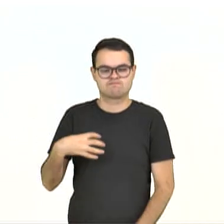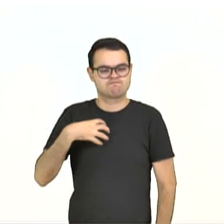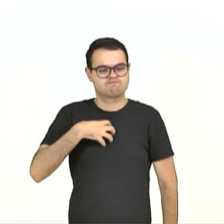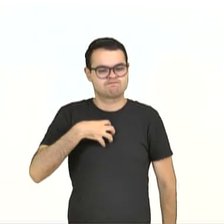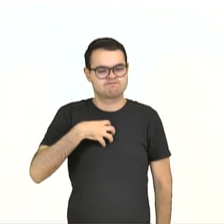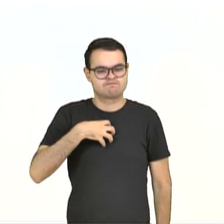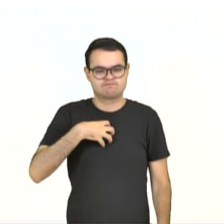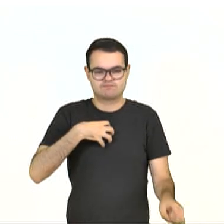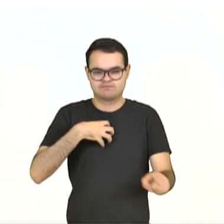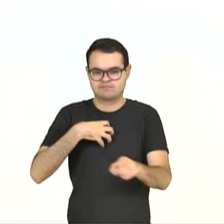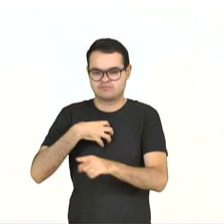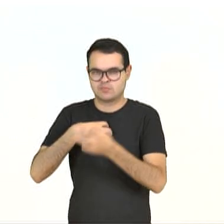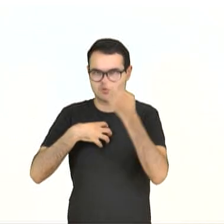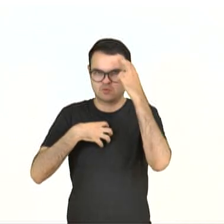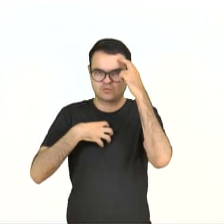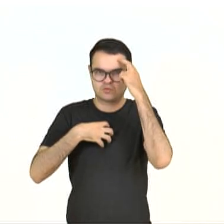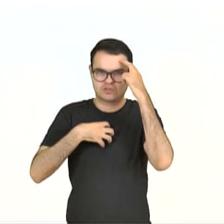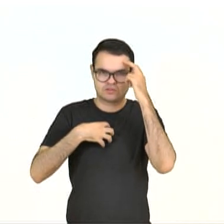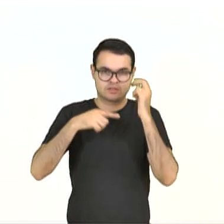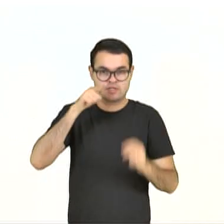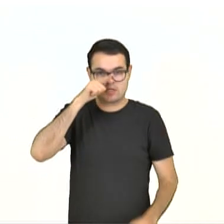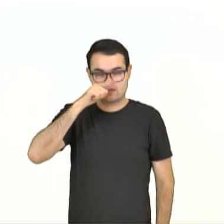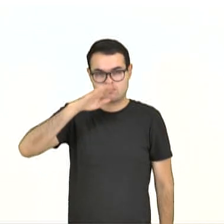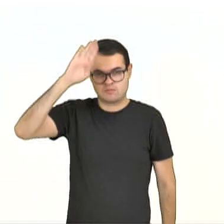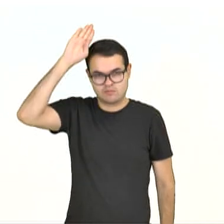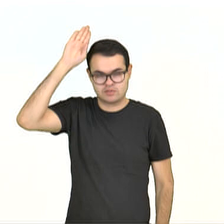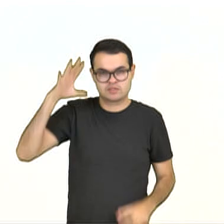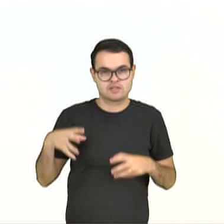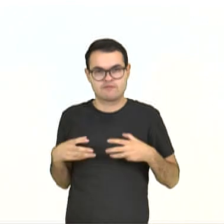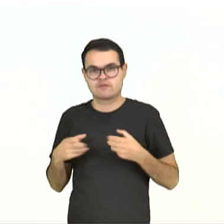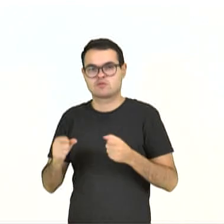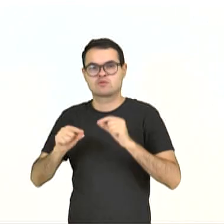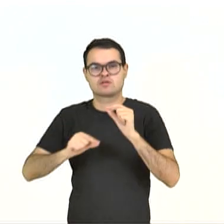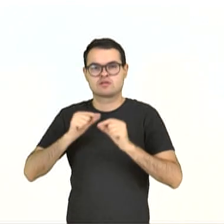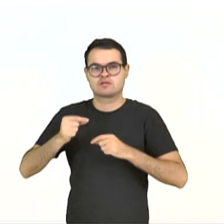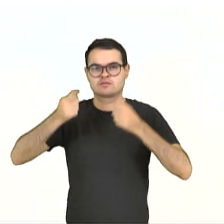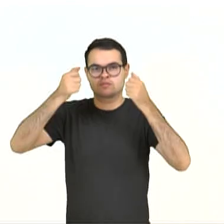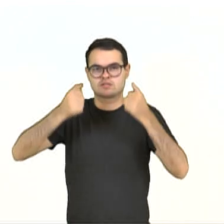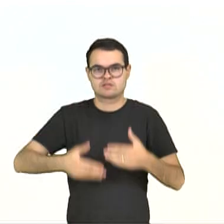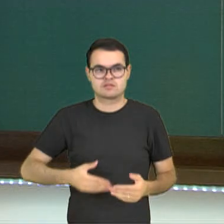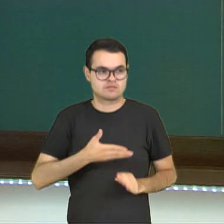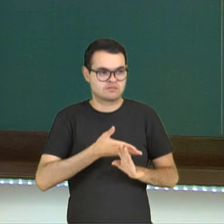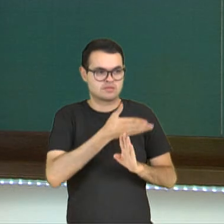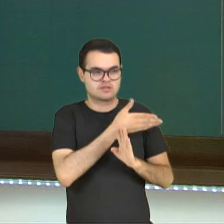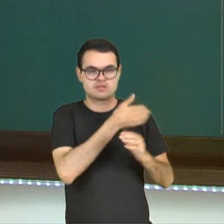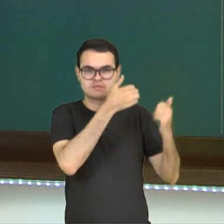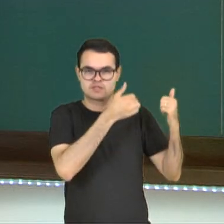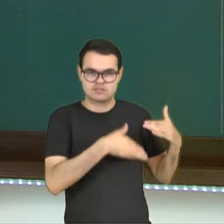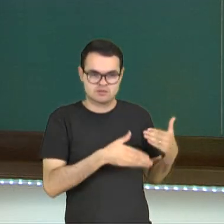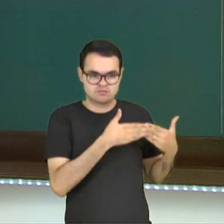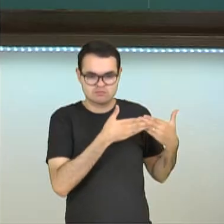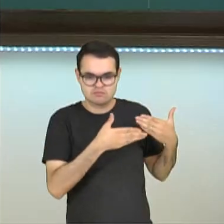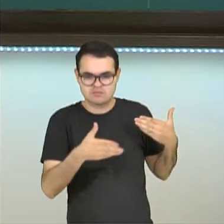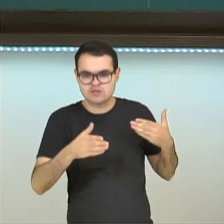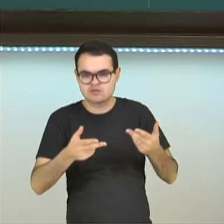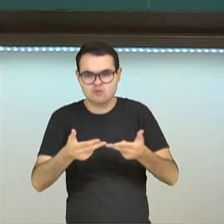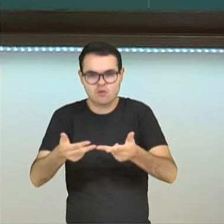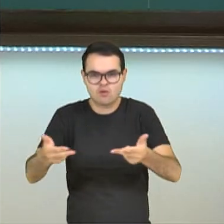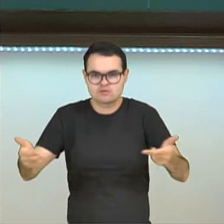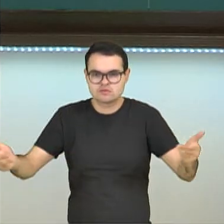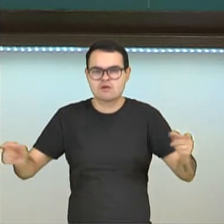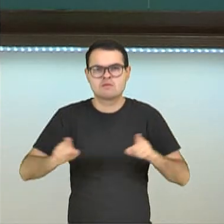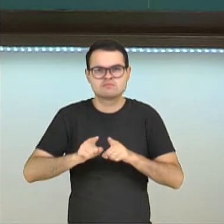inspiração na cultura greco-romana. Defendia a ideia que é a explicação científica para a maioria das coisas. Foi um período de maior avanço